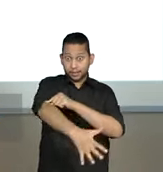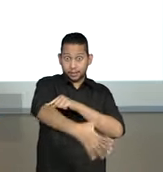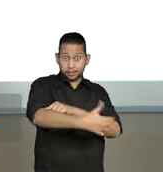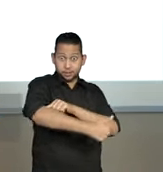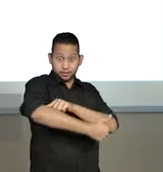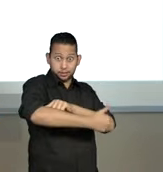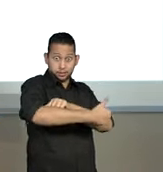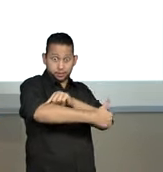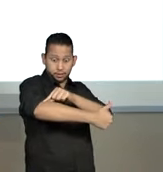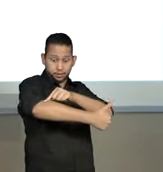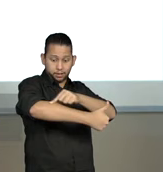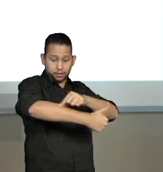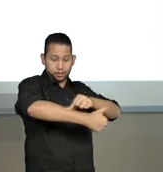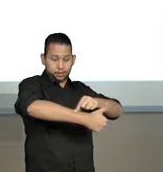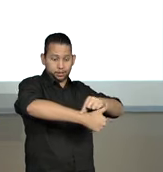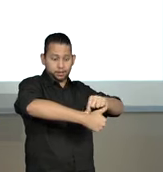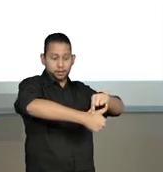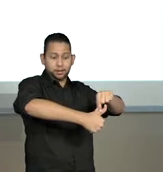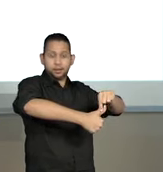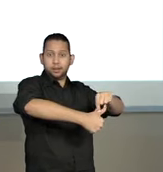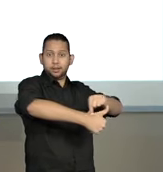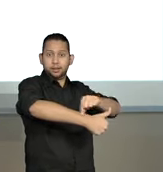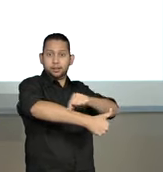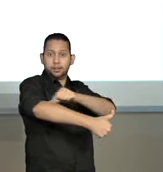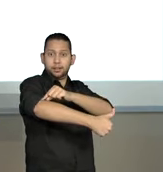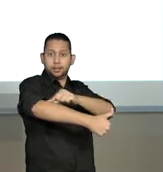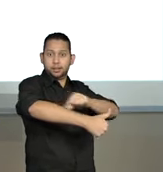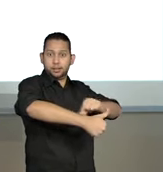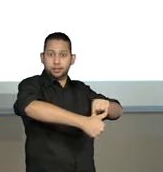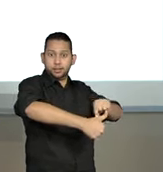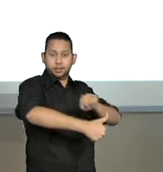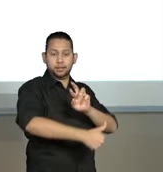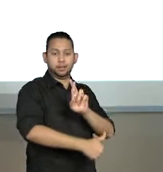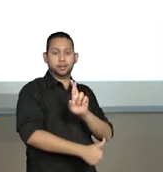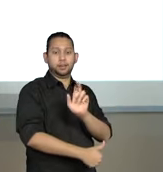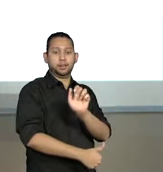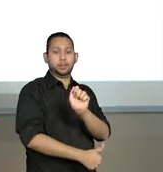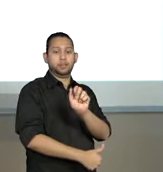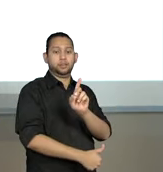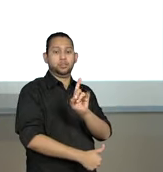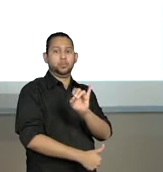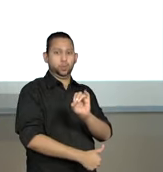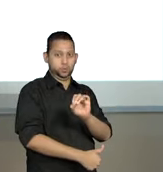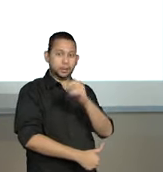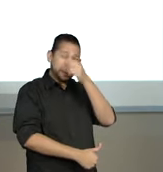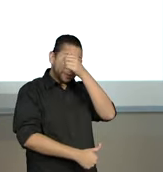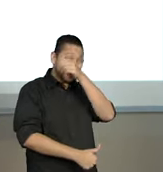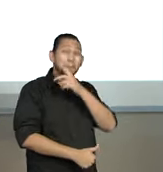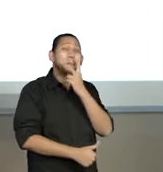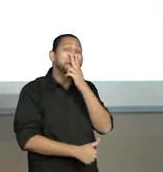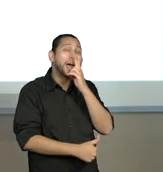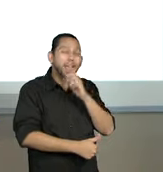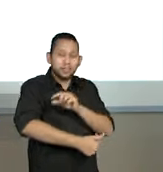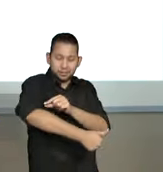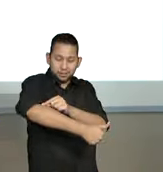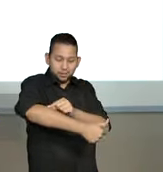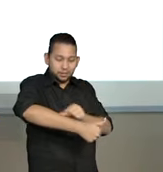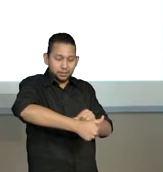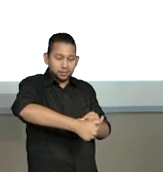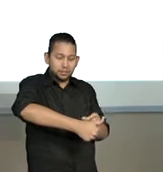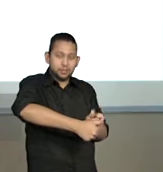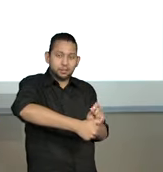daqui e vai até o nosso dedão ali, como se o dedão fosse uma anteninha desse rádio,